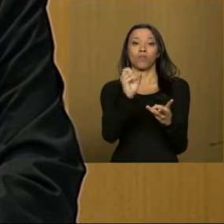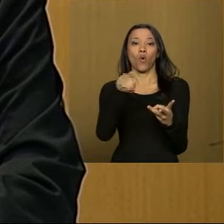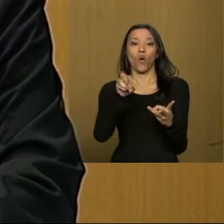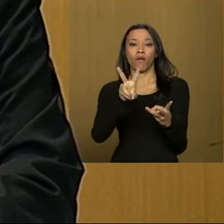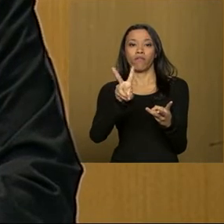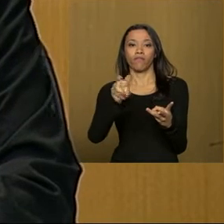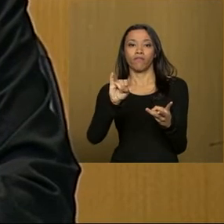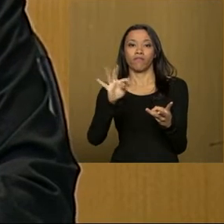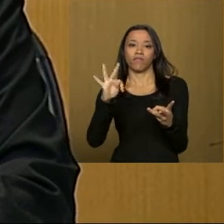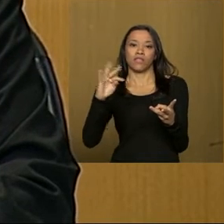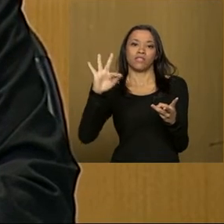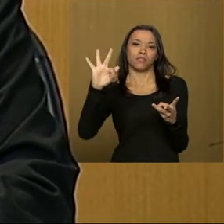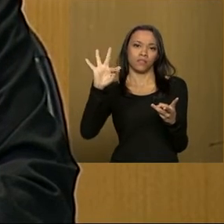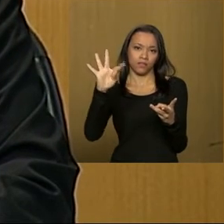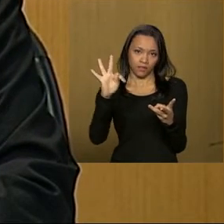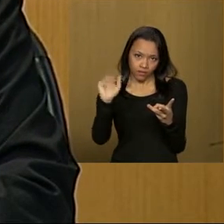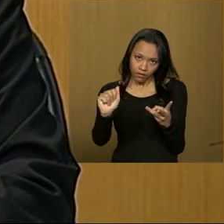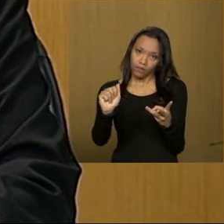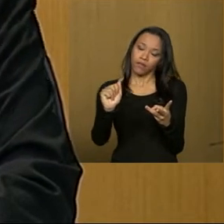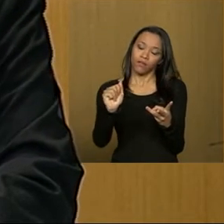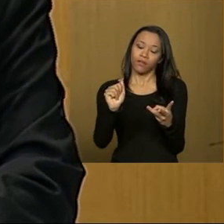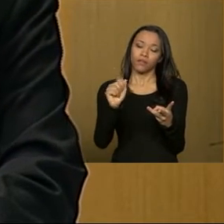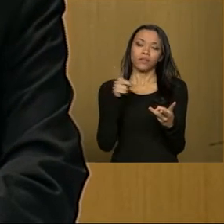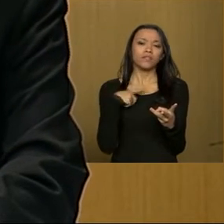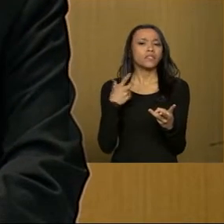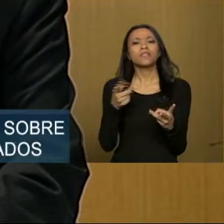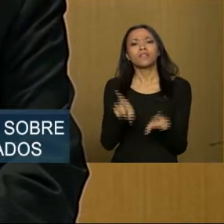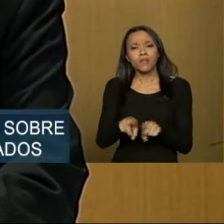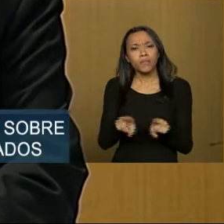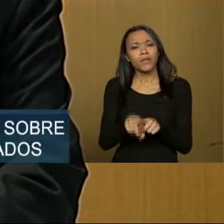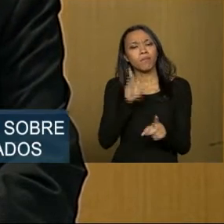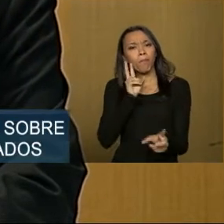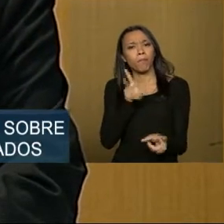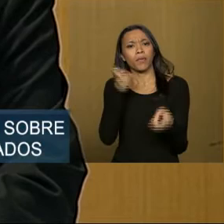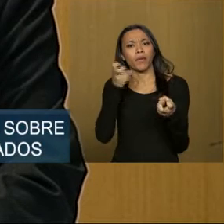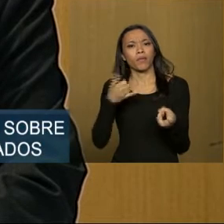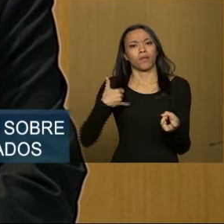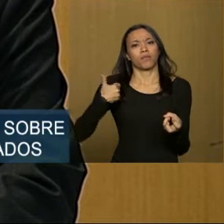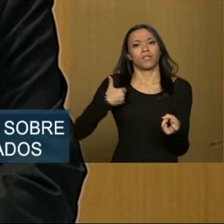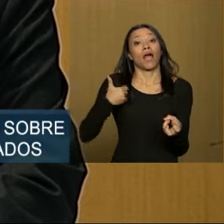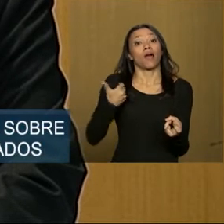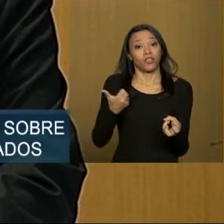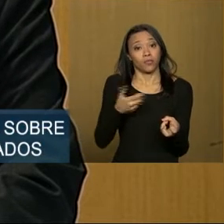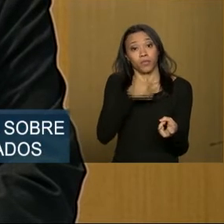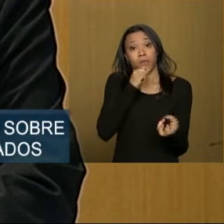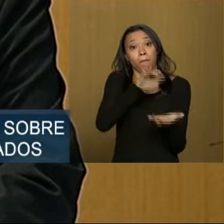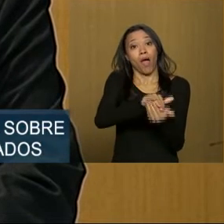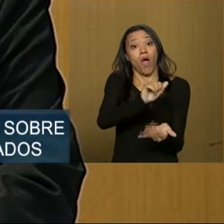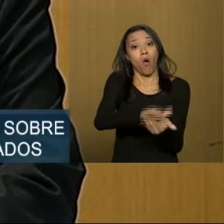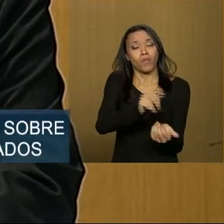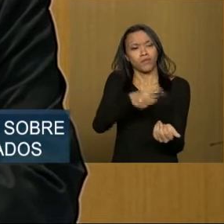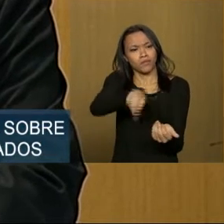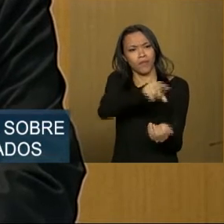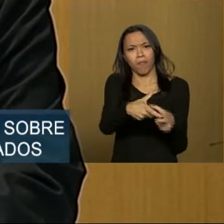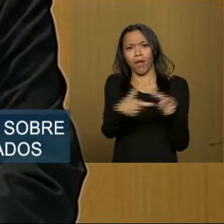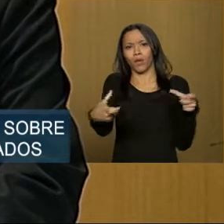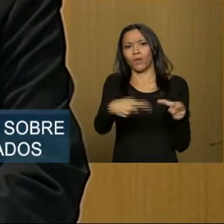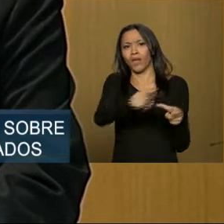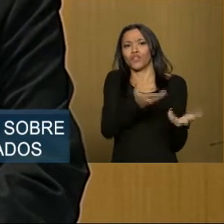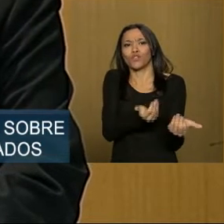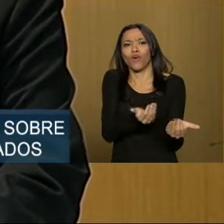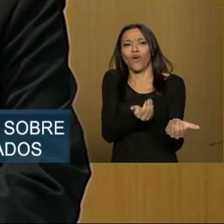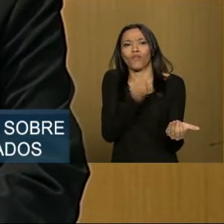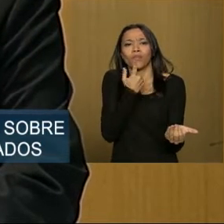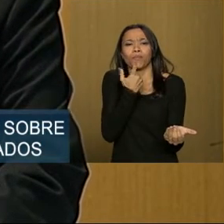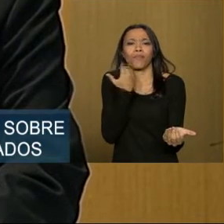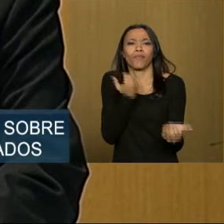inclusive, pela distribuição etária da população. Palmas é uma cidade muito jovem, né? Uma cidade muito